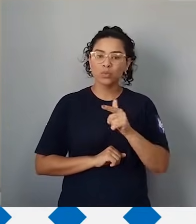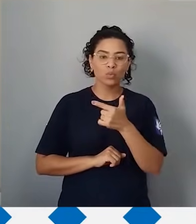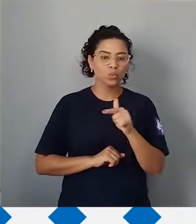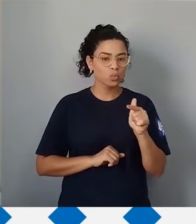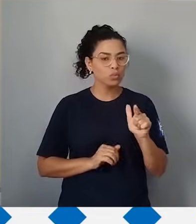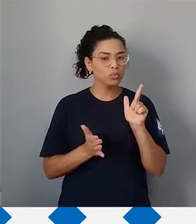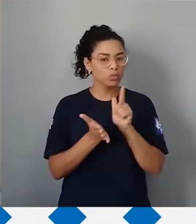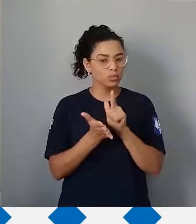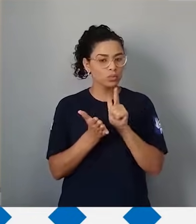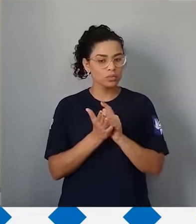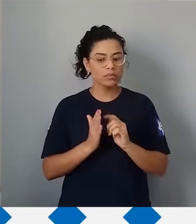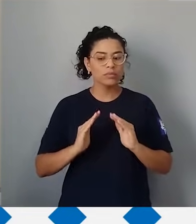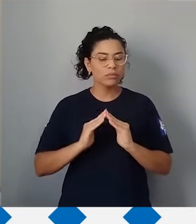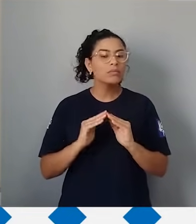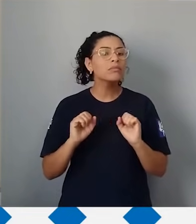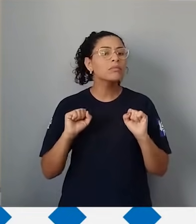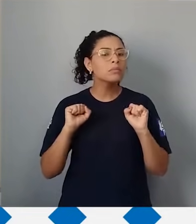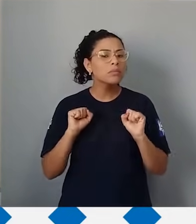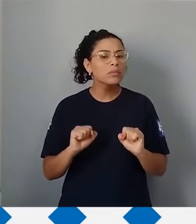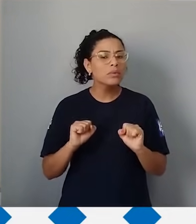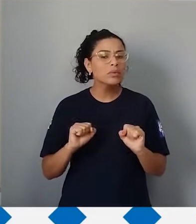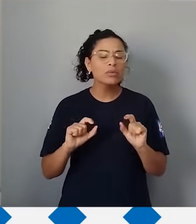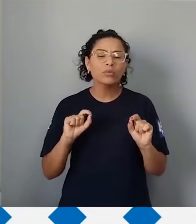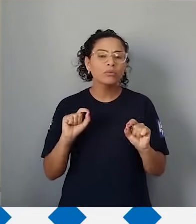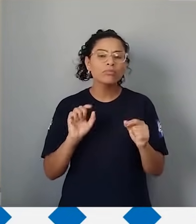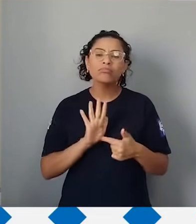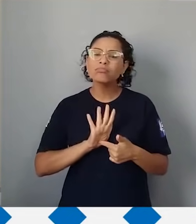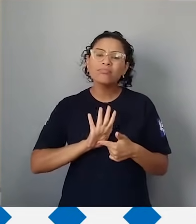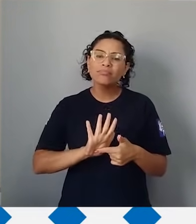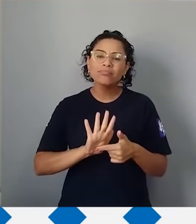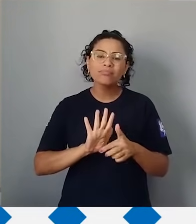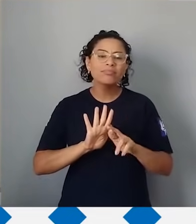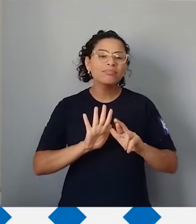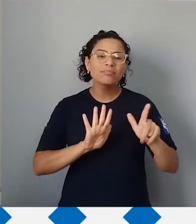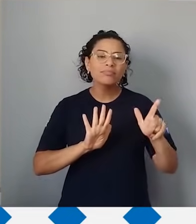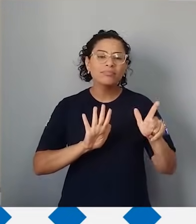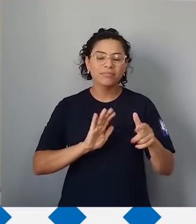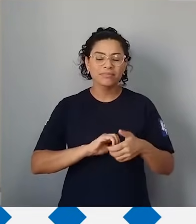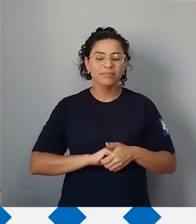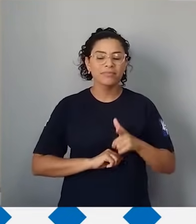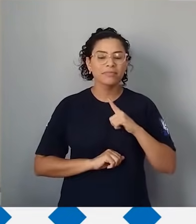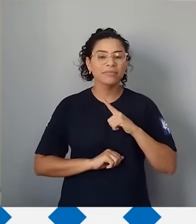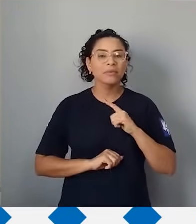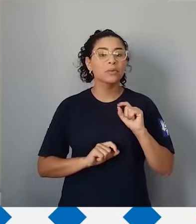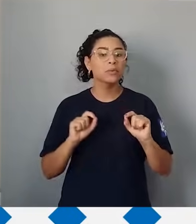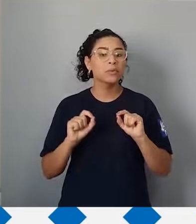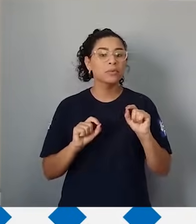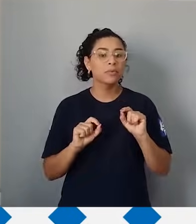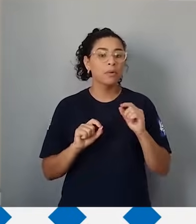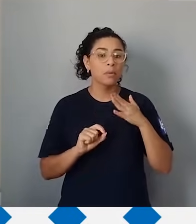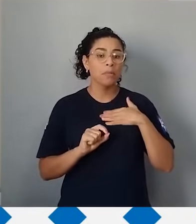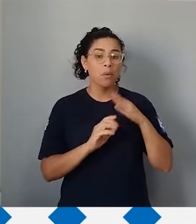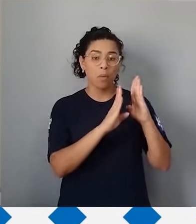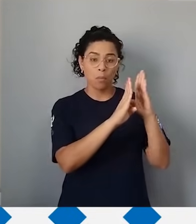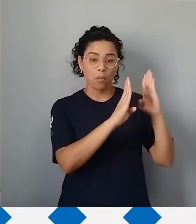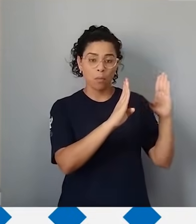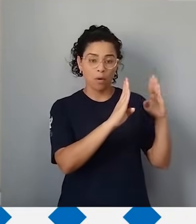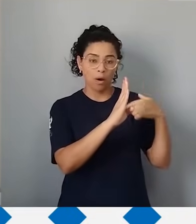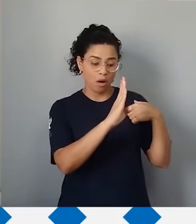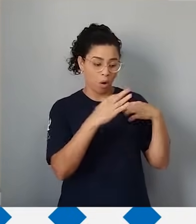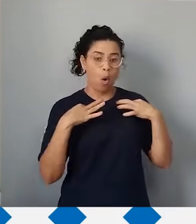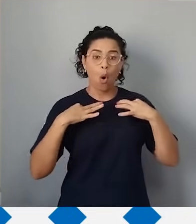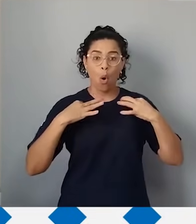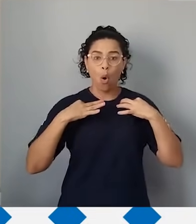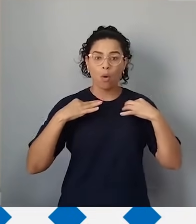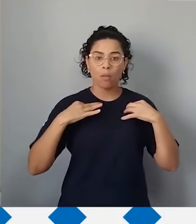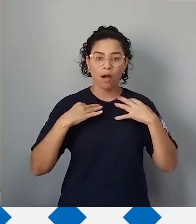casa para fazer um gato, vocês também podem representar. Eu tenho ali no meu armário uma camisa xadrez. Então, eu uso essa